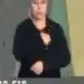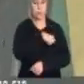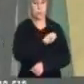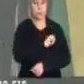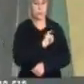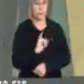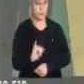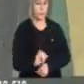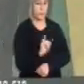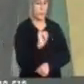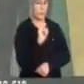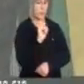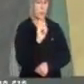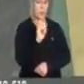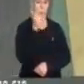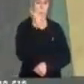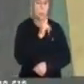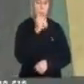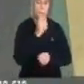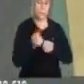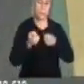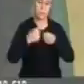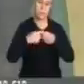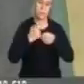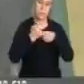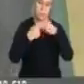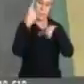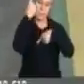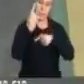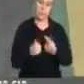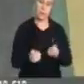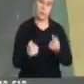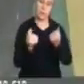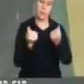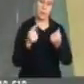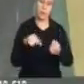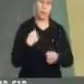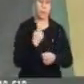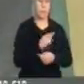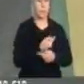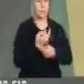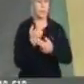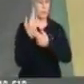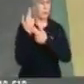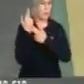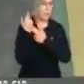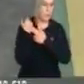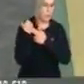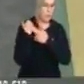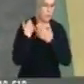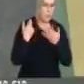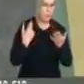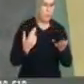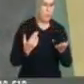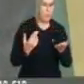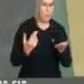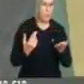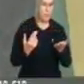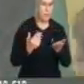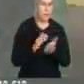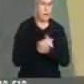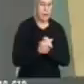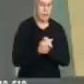fundamental à retomada do crescimento econômico. A nossa missão, a missão do